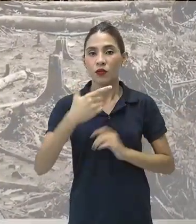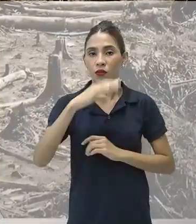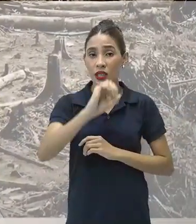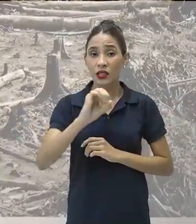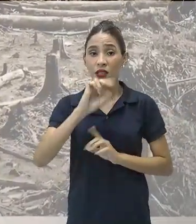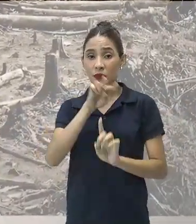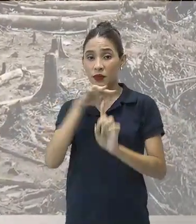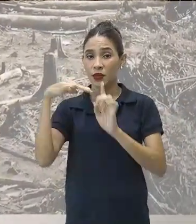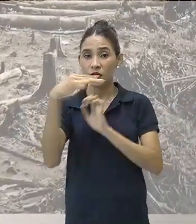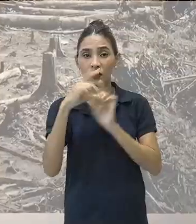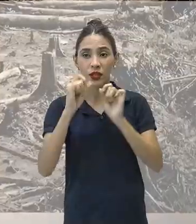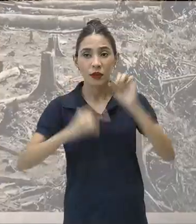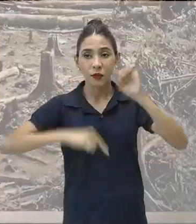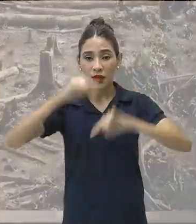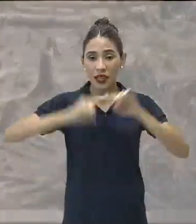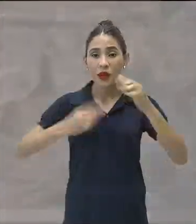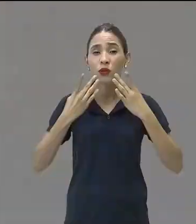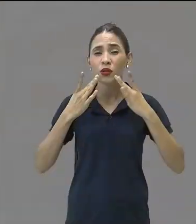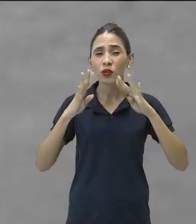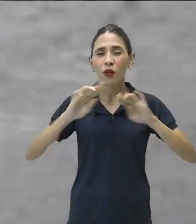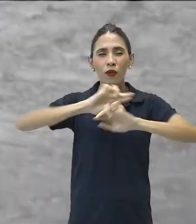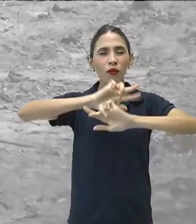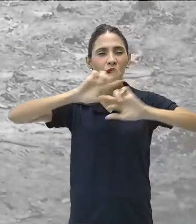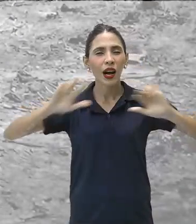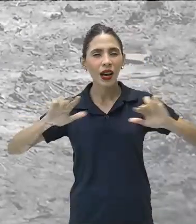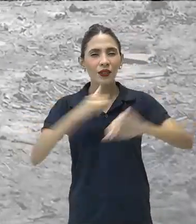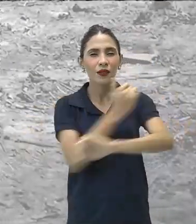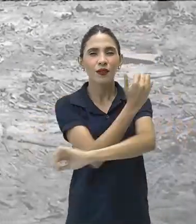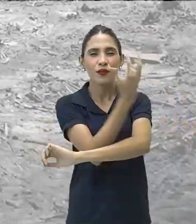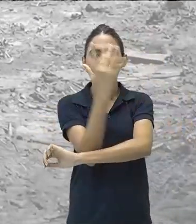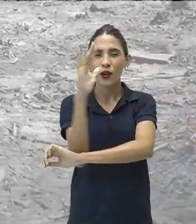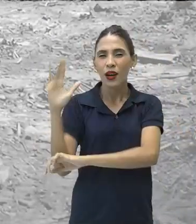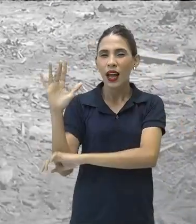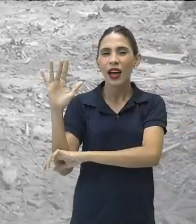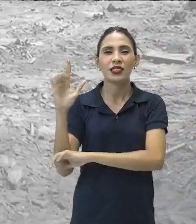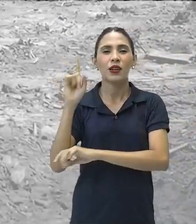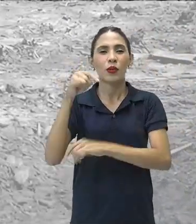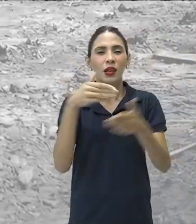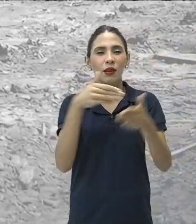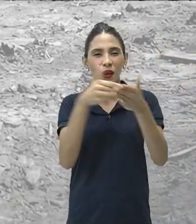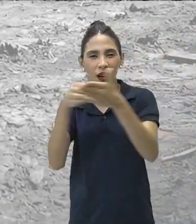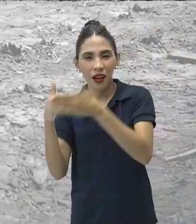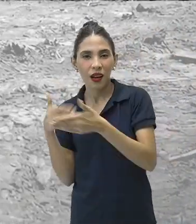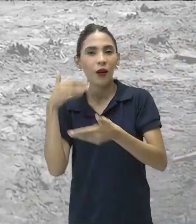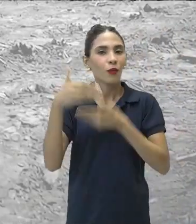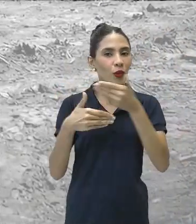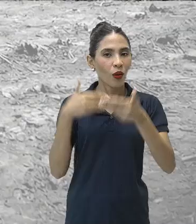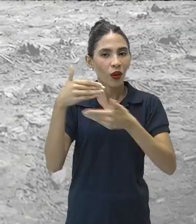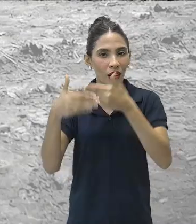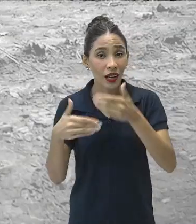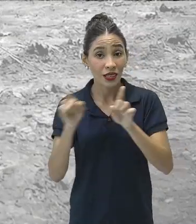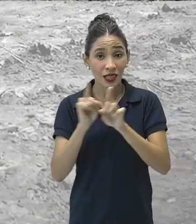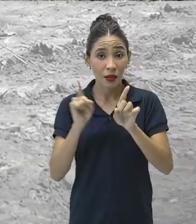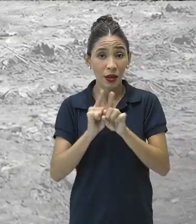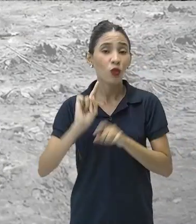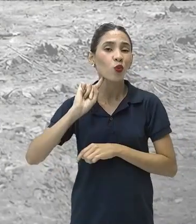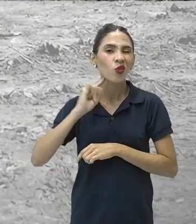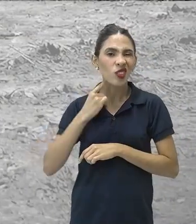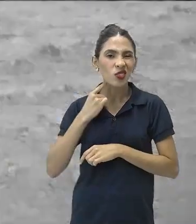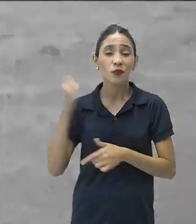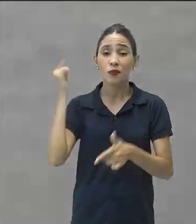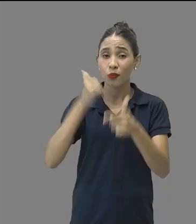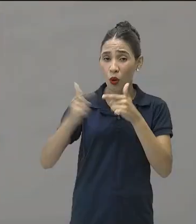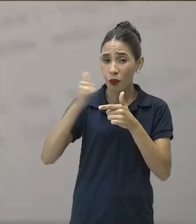de que os recursos eram infinitos, as florestas eram obstáculos ao progresso e o lixo, um problema